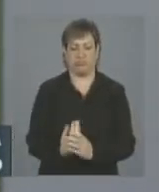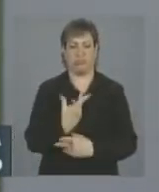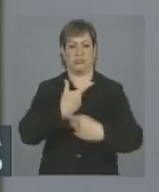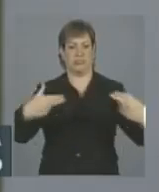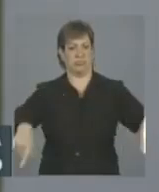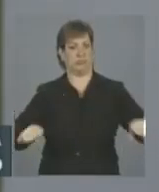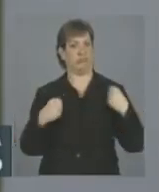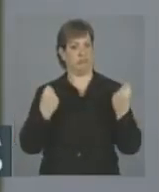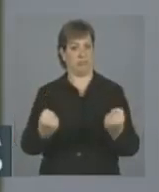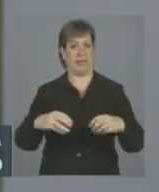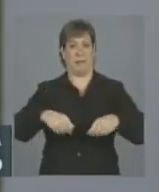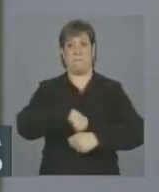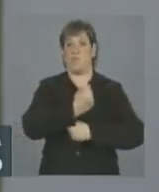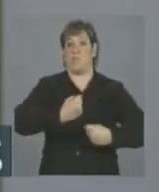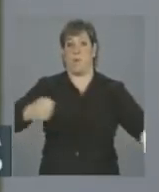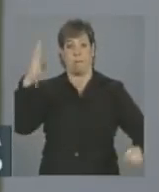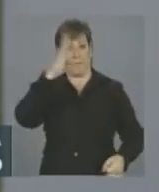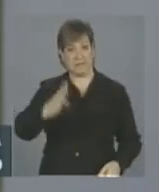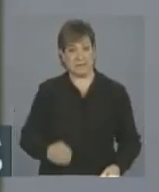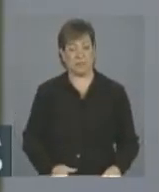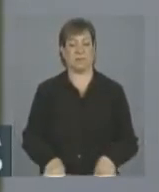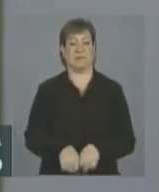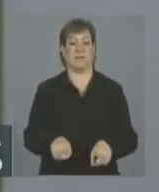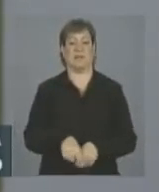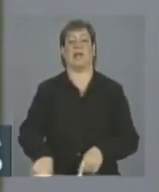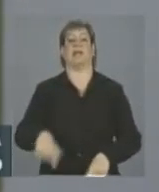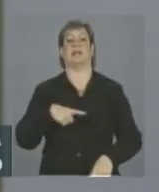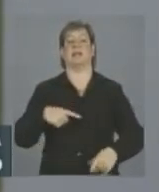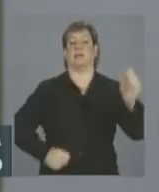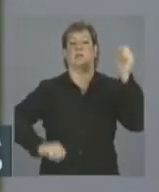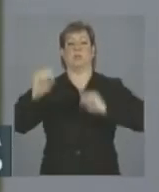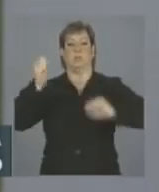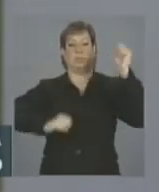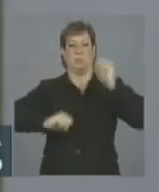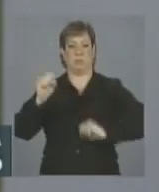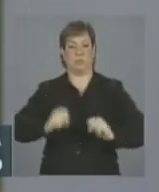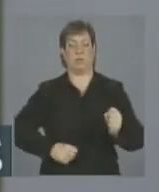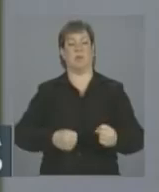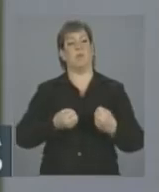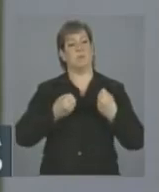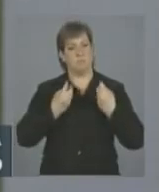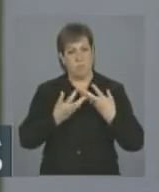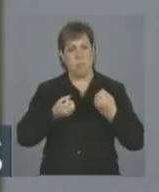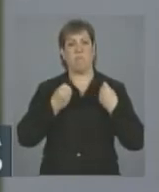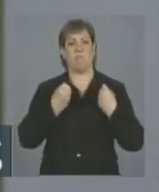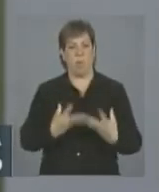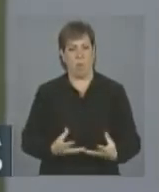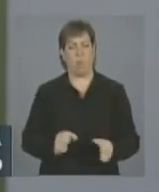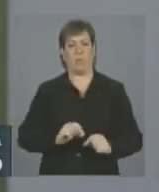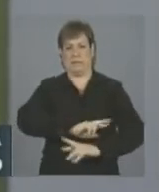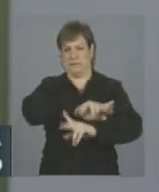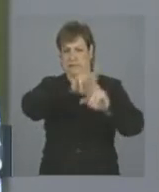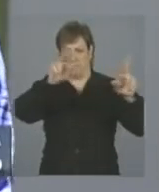país que não vai deixar a sua indústria, que é uma indústria razoavelmente complexa,